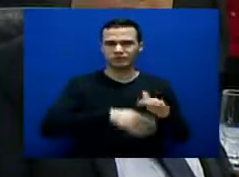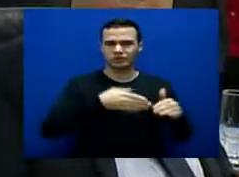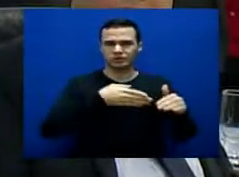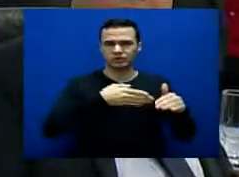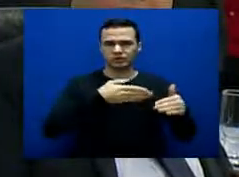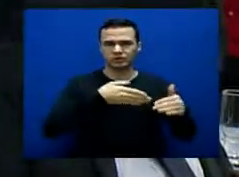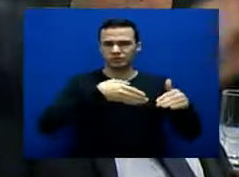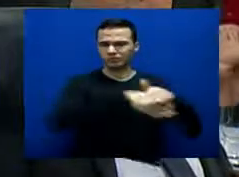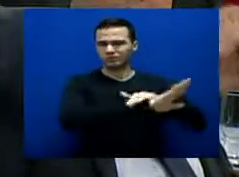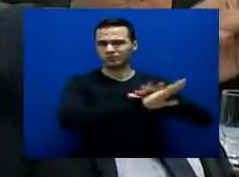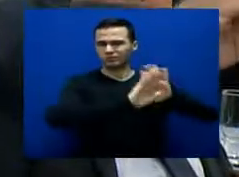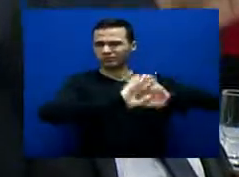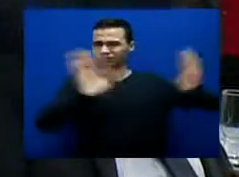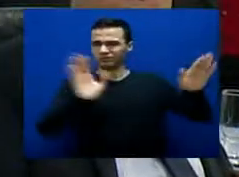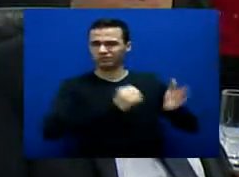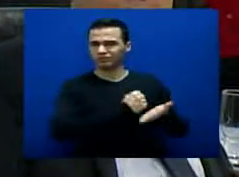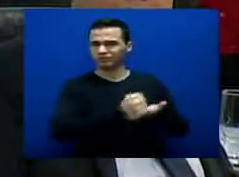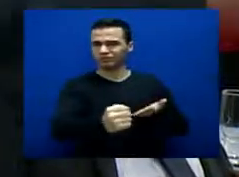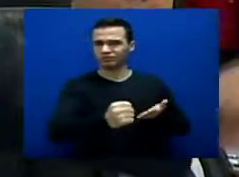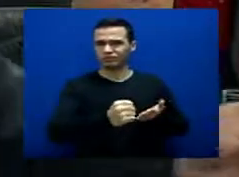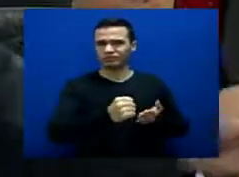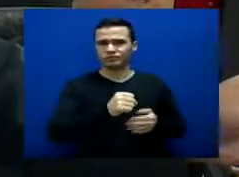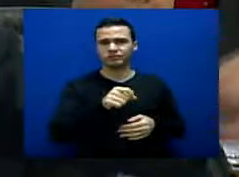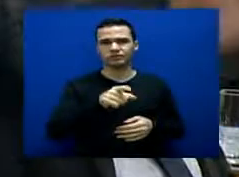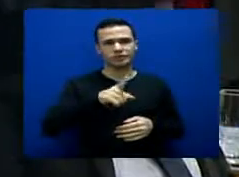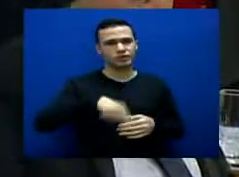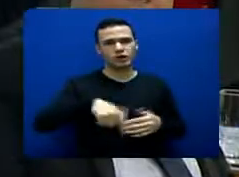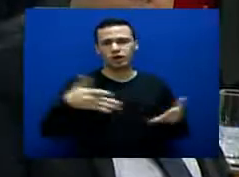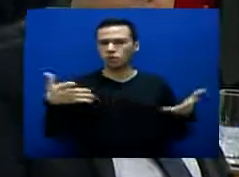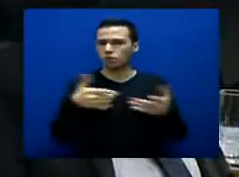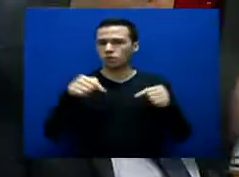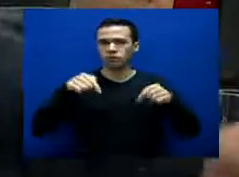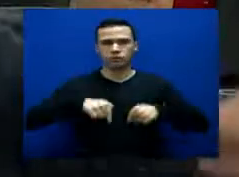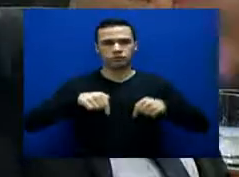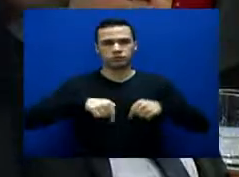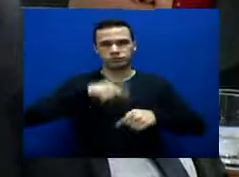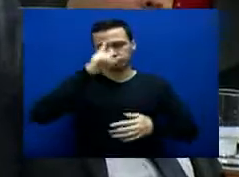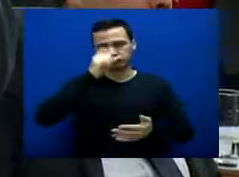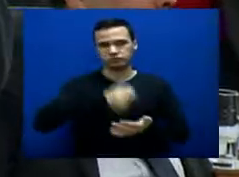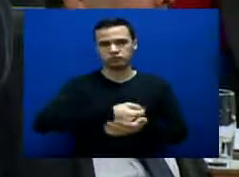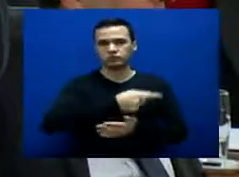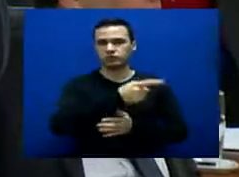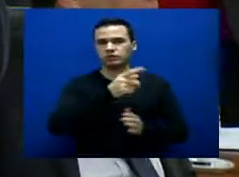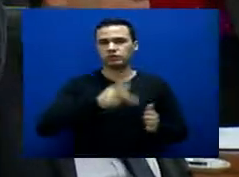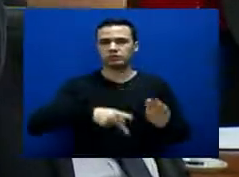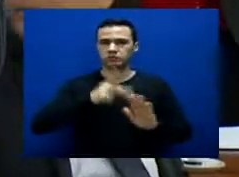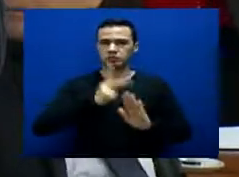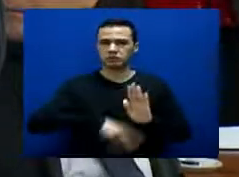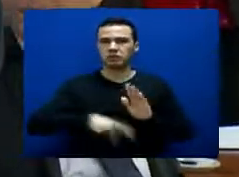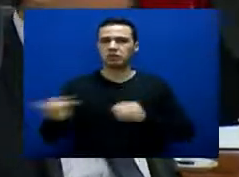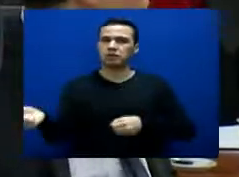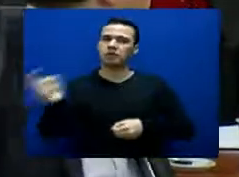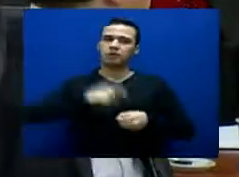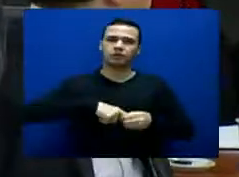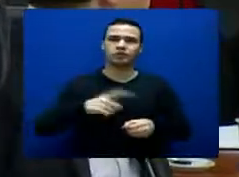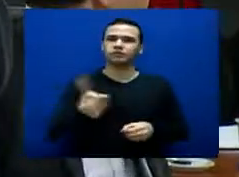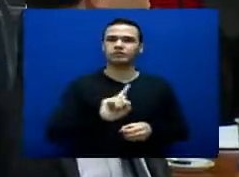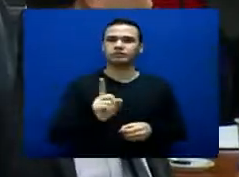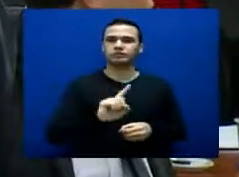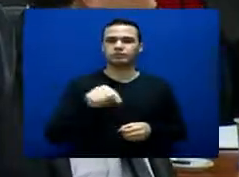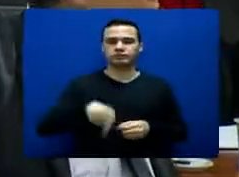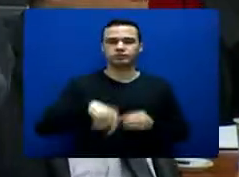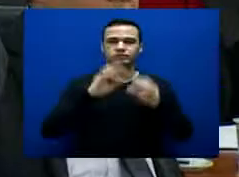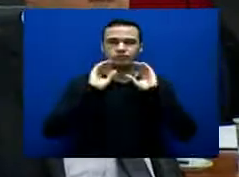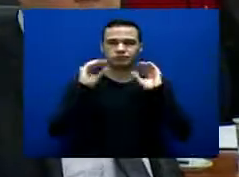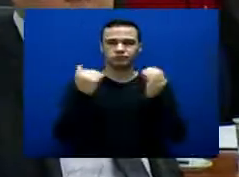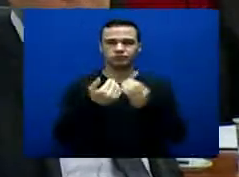fantasma chamado CIP, vamos votar hoje e derrotar esse projeto para que não volte nem tão cedo aqui para casa